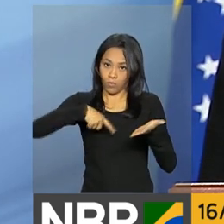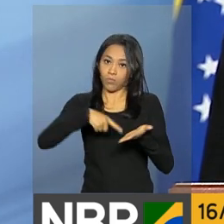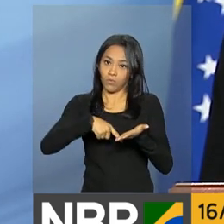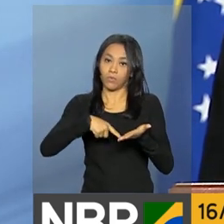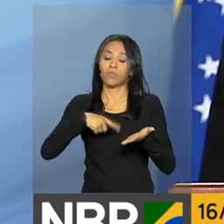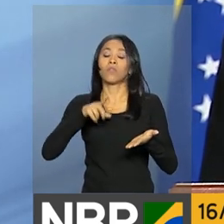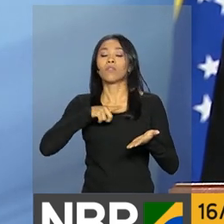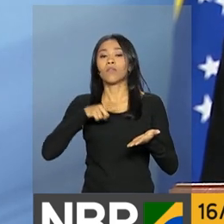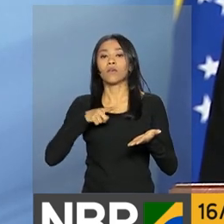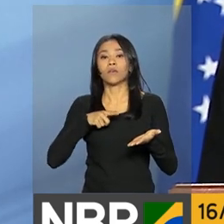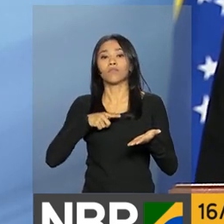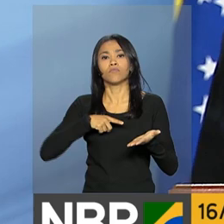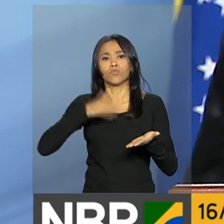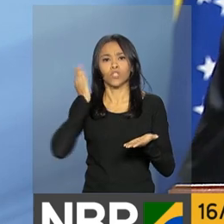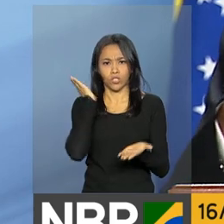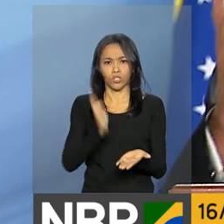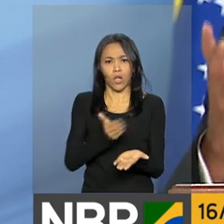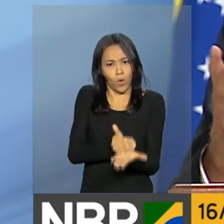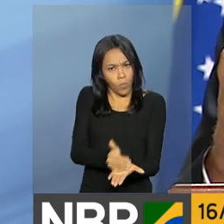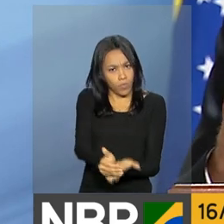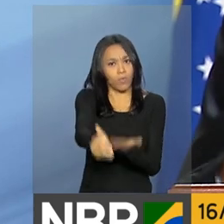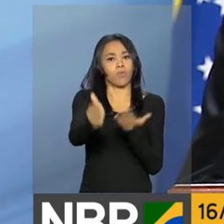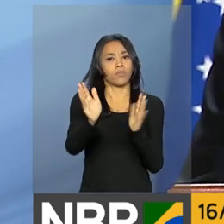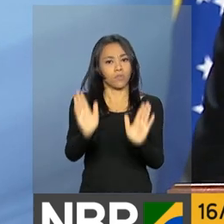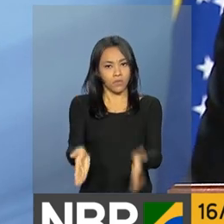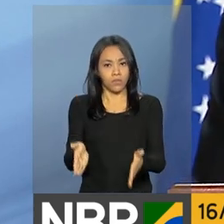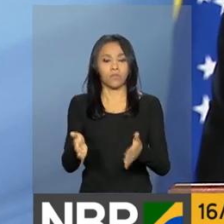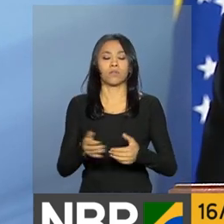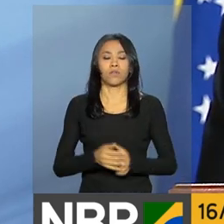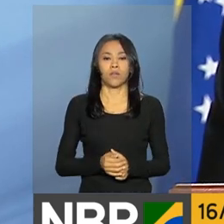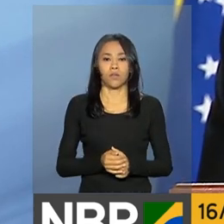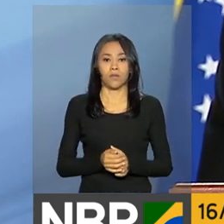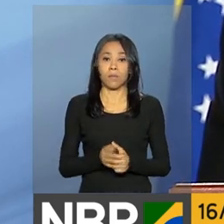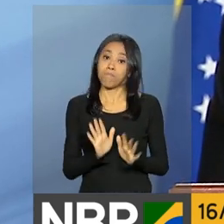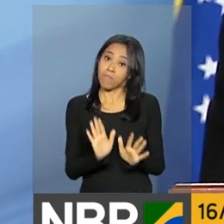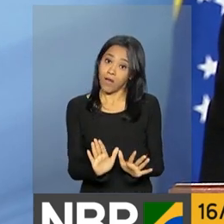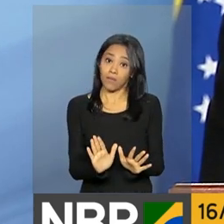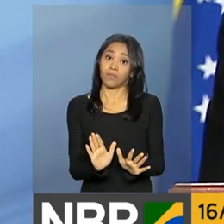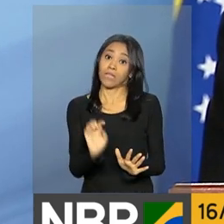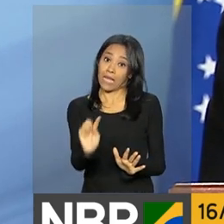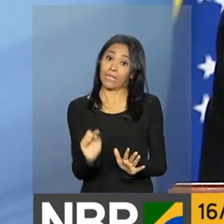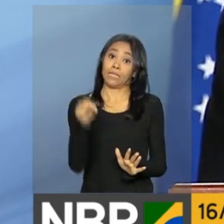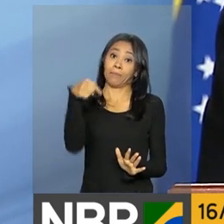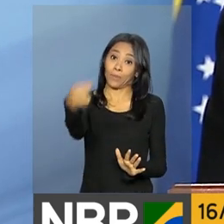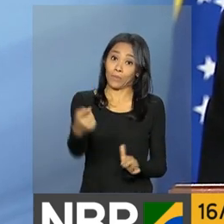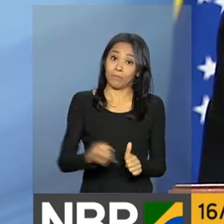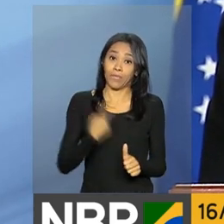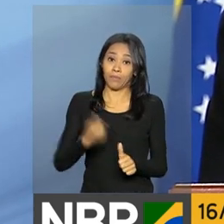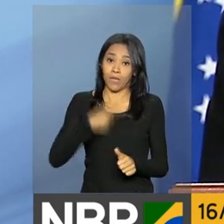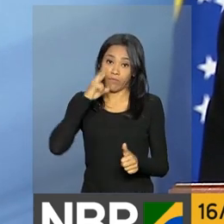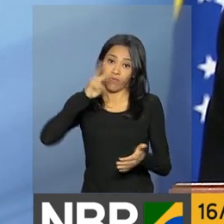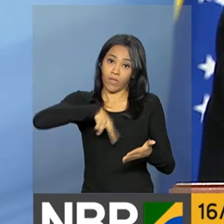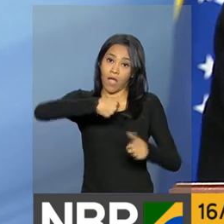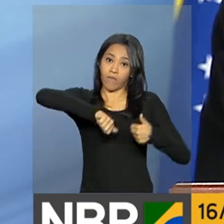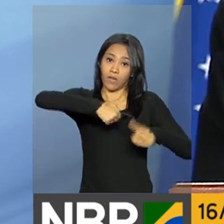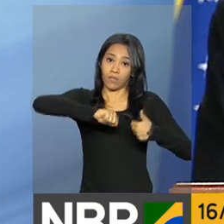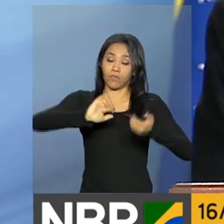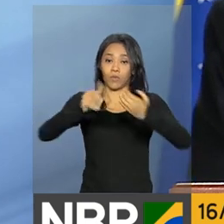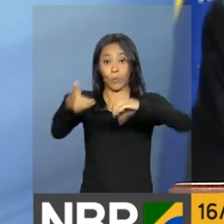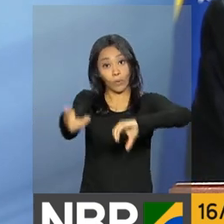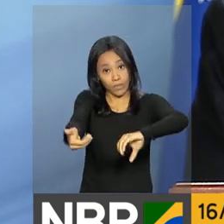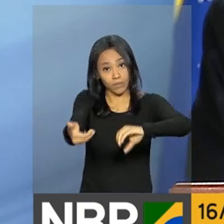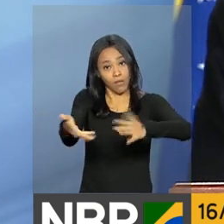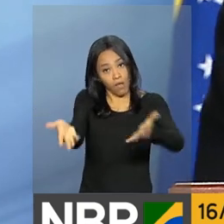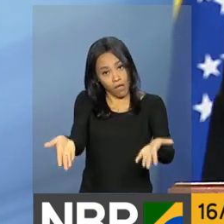vigência imediata, mas deve ser, ao depois, apreciada pelo Congresso Nacional.